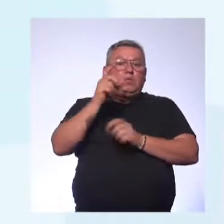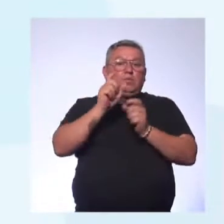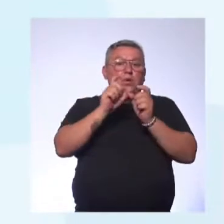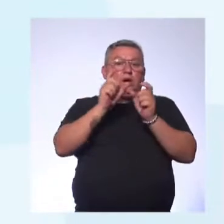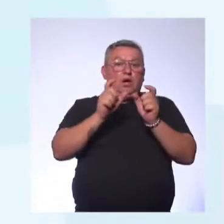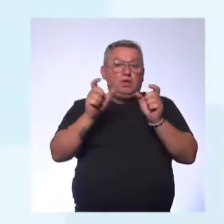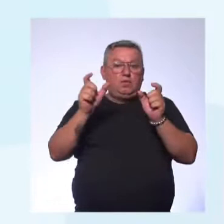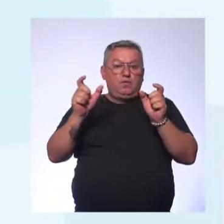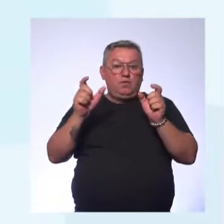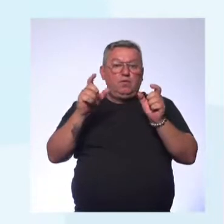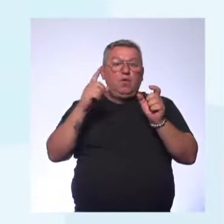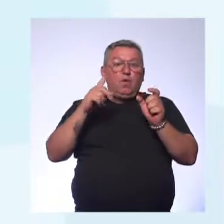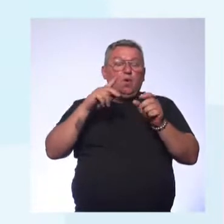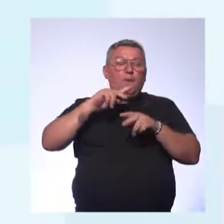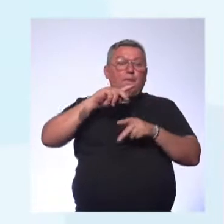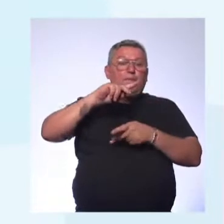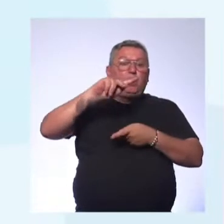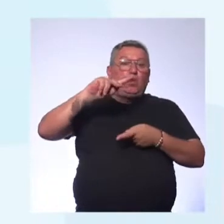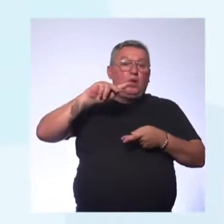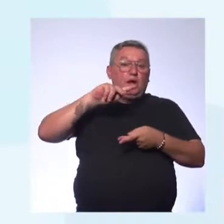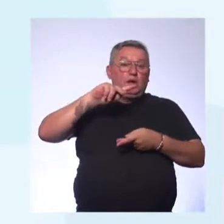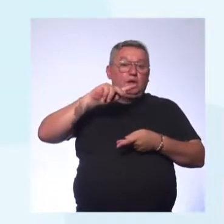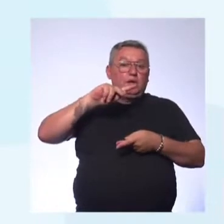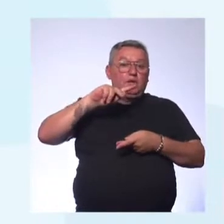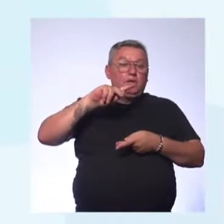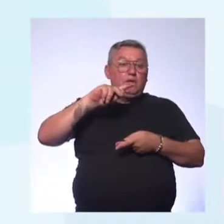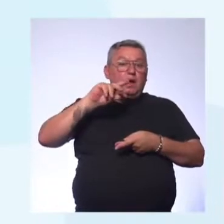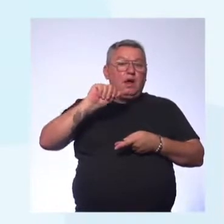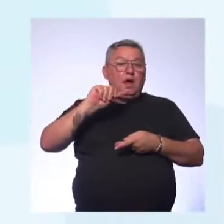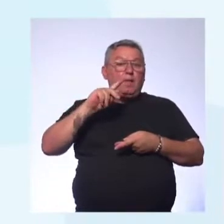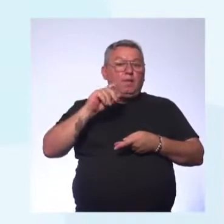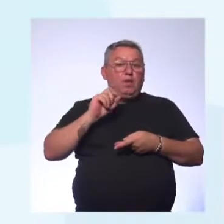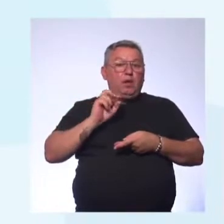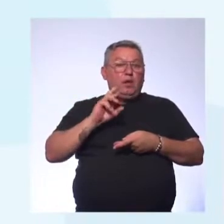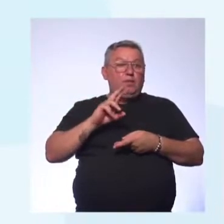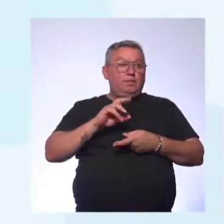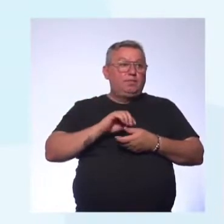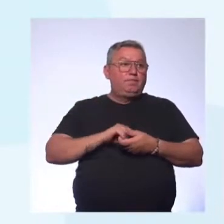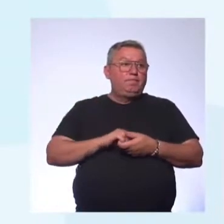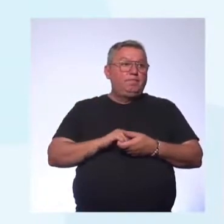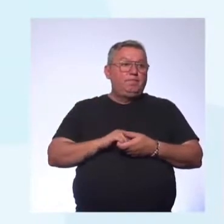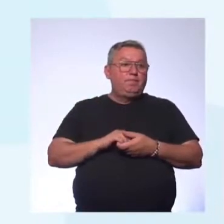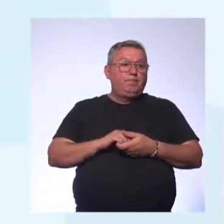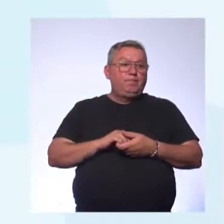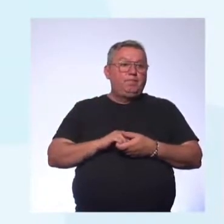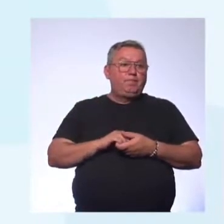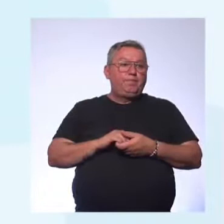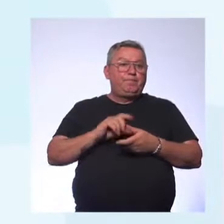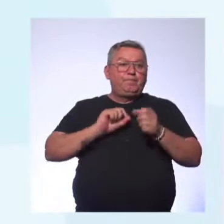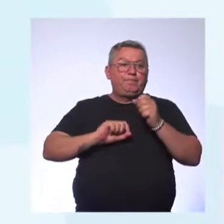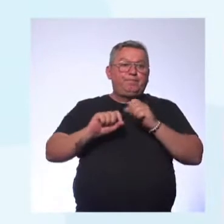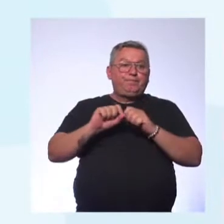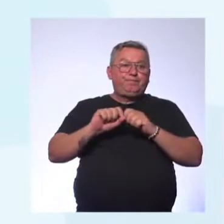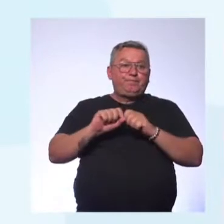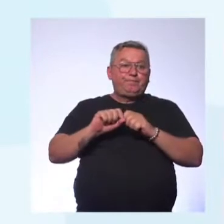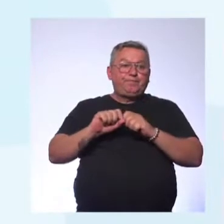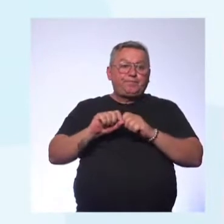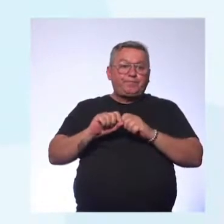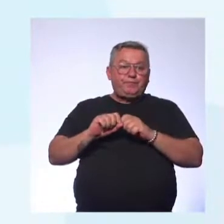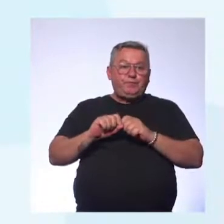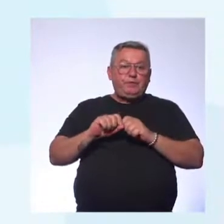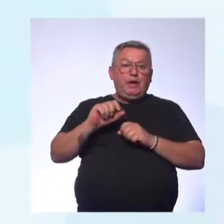partes uma parte Apolar EA outra parte polar essa parte aqui da molécula ela é chamada de